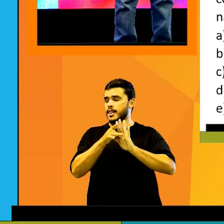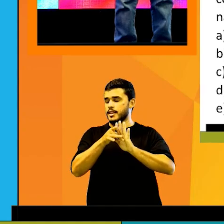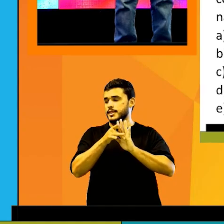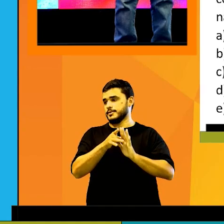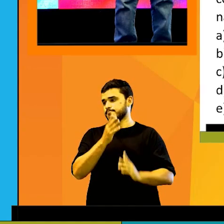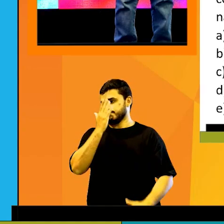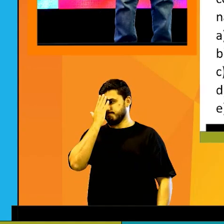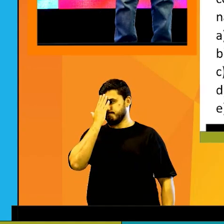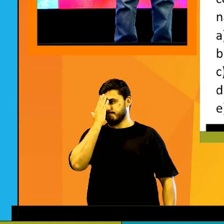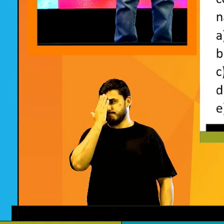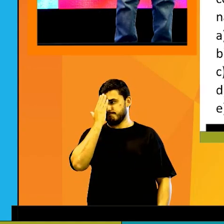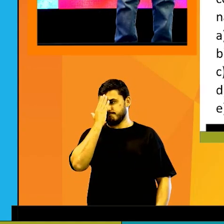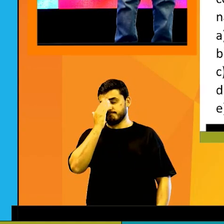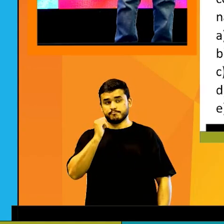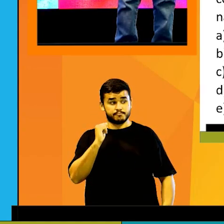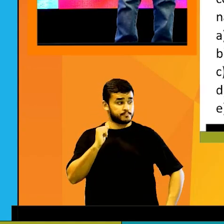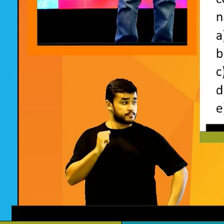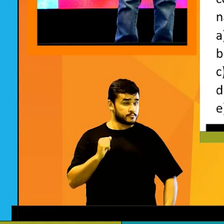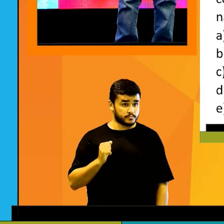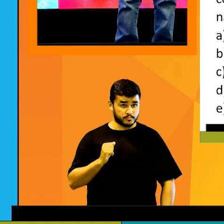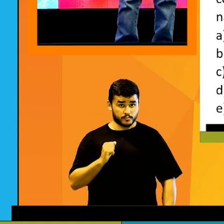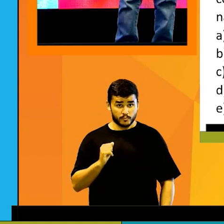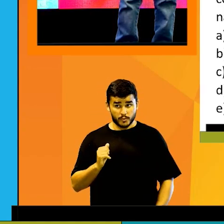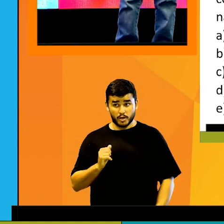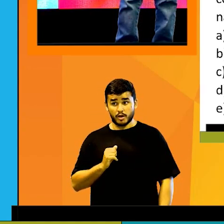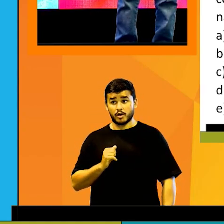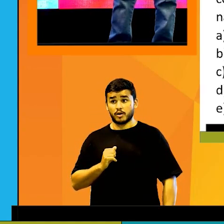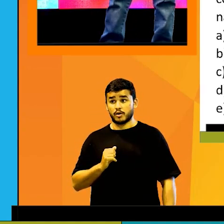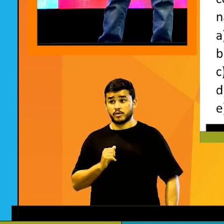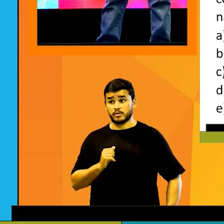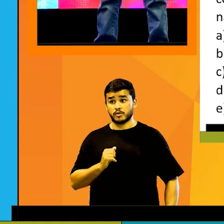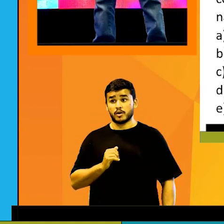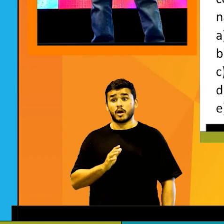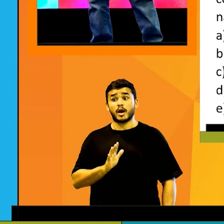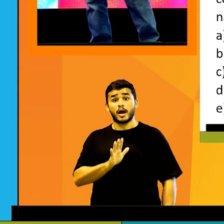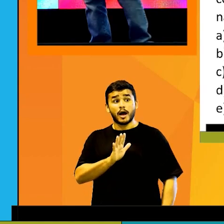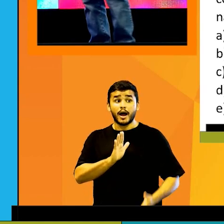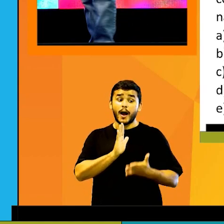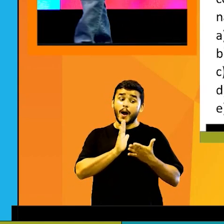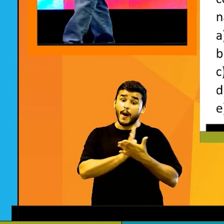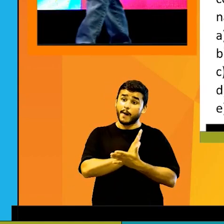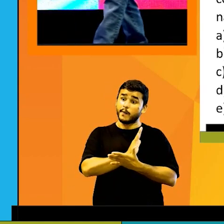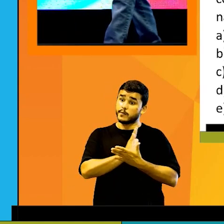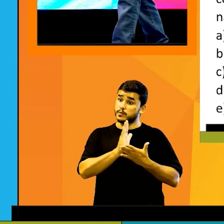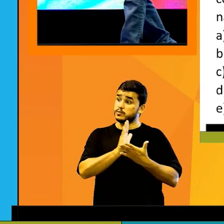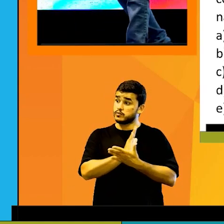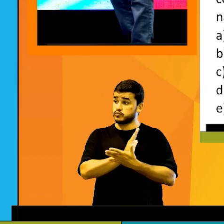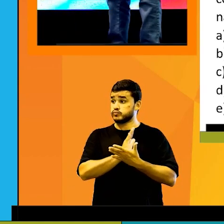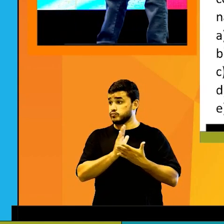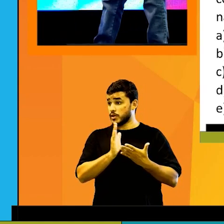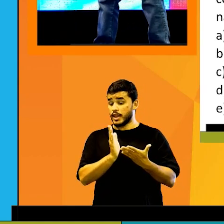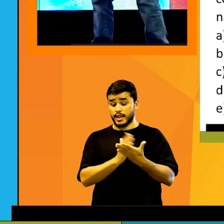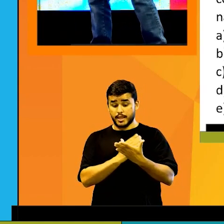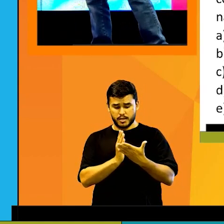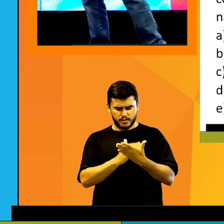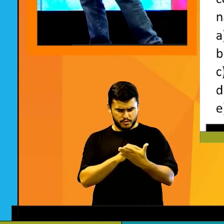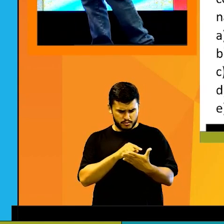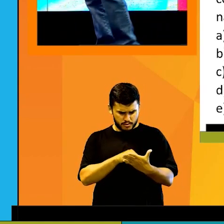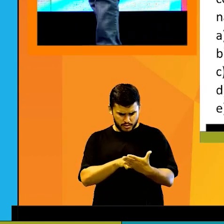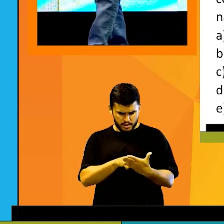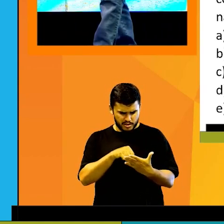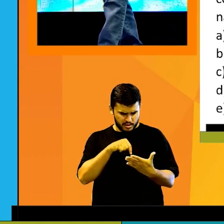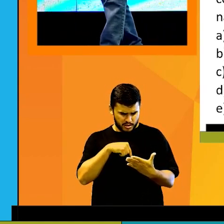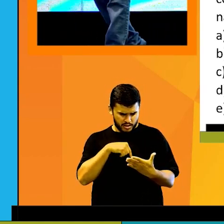do realismo. Repetindo a informação 2. Alguns romances românticos já